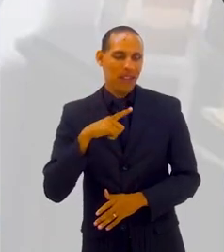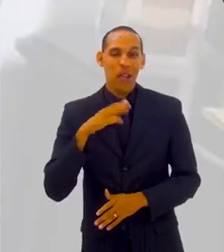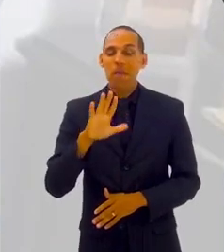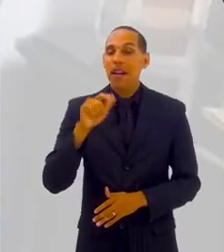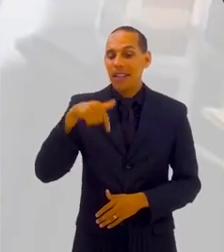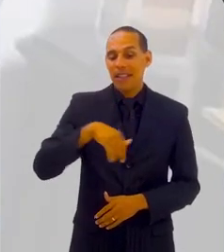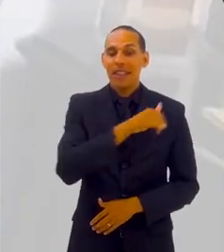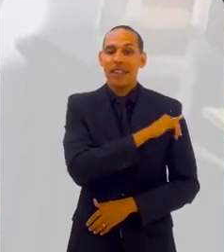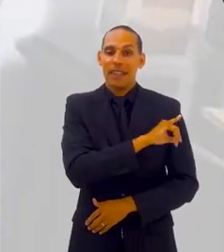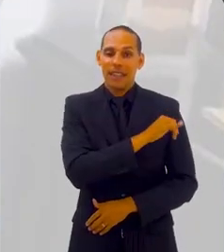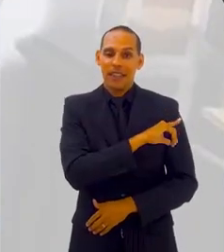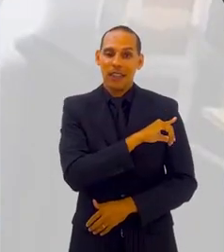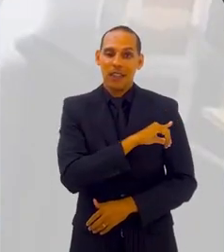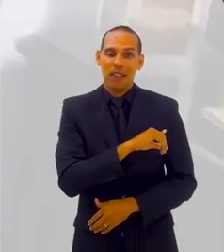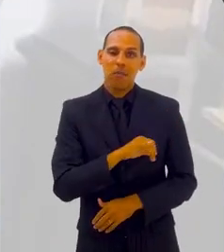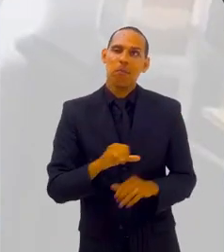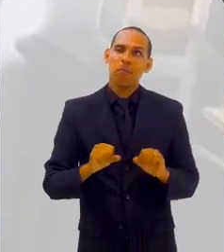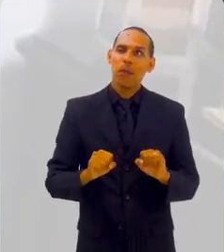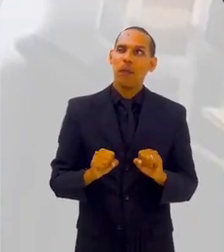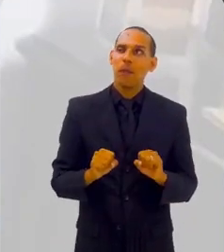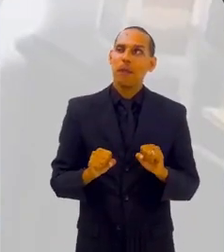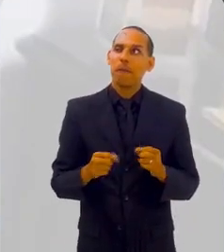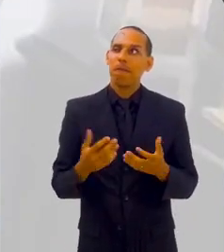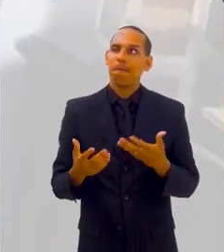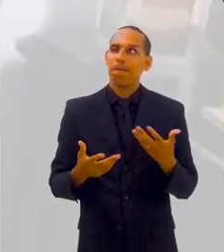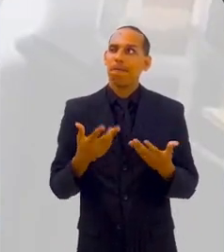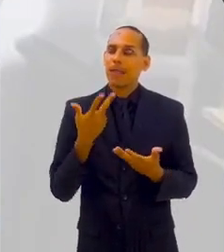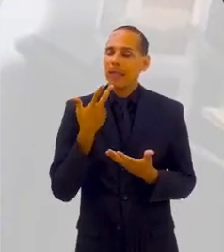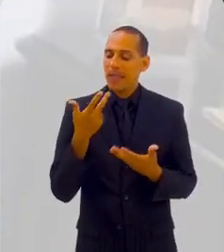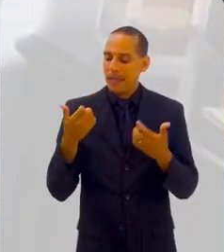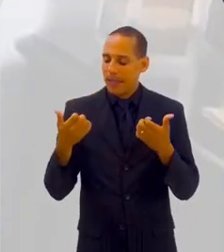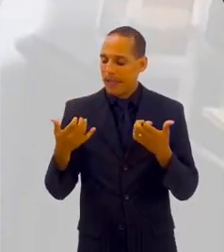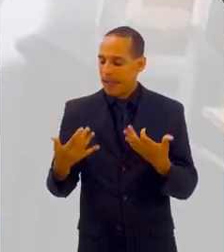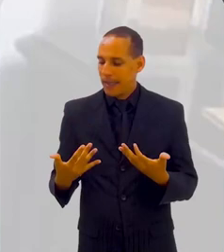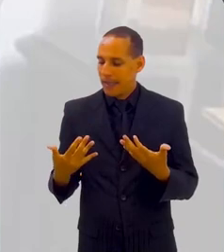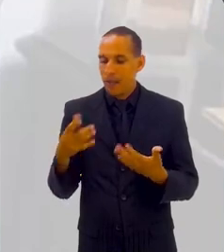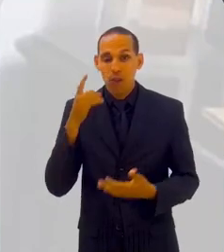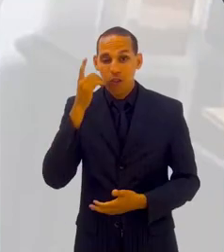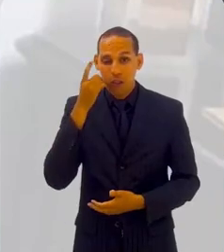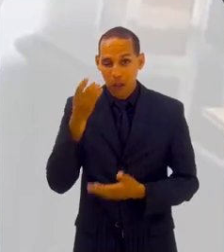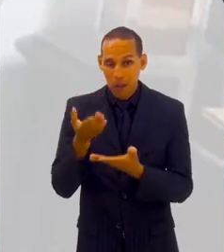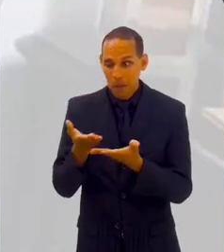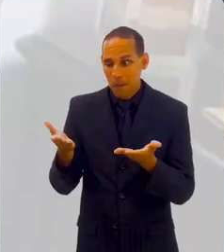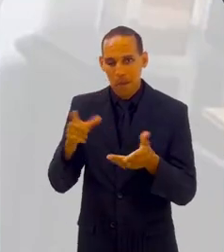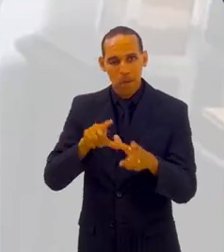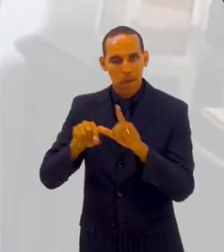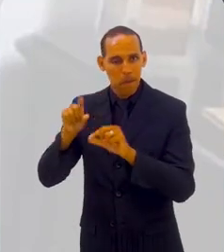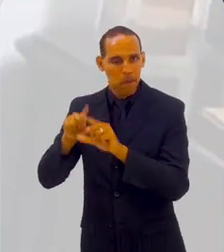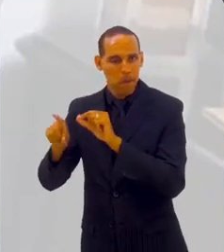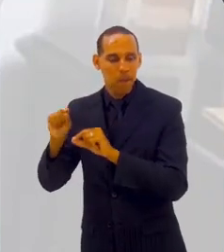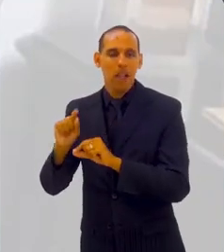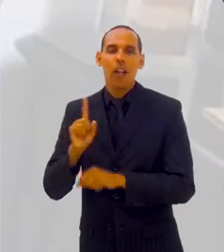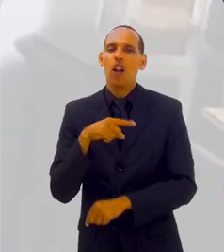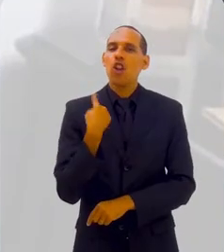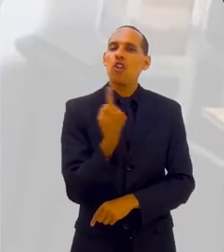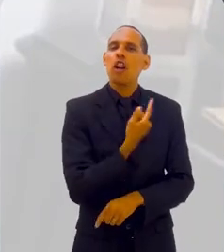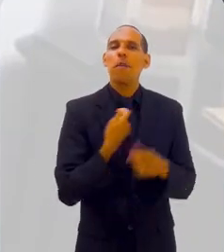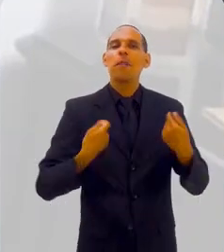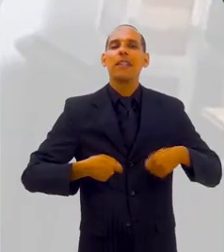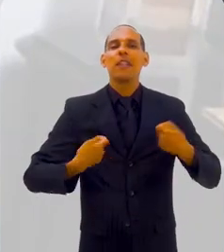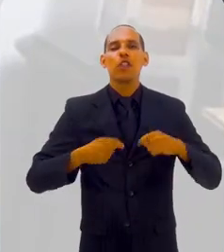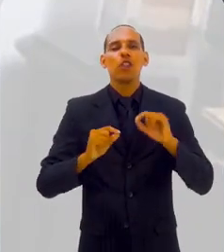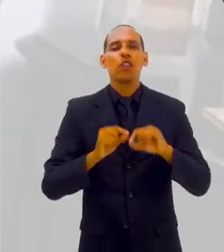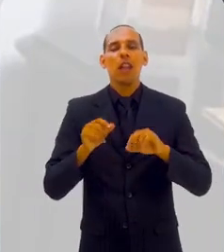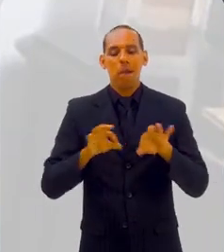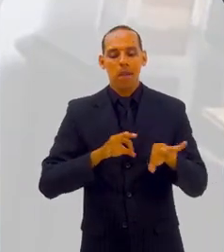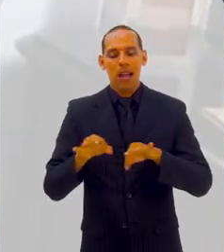perguntas, mas acho que o Rio de Janeiro, o que, que eu poderia dizer para os nossos deputados é que a gente precisa de